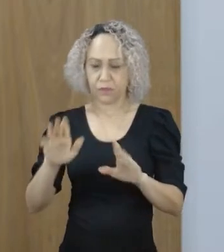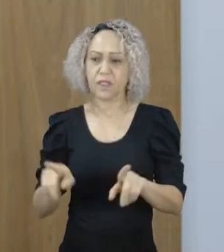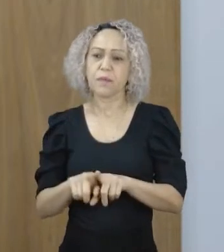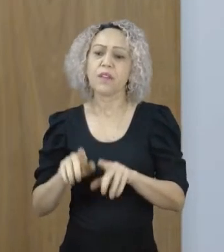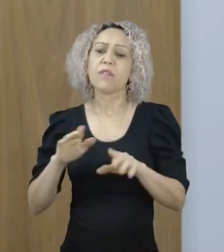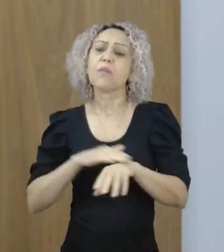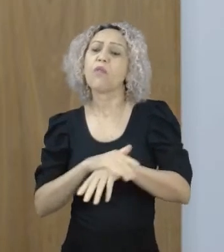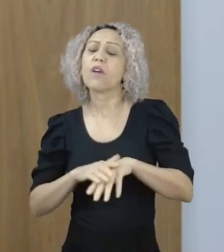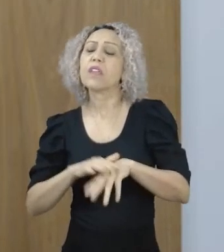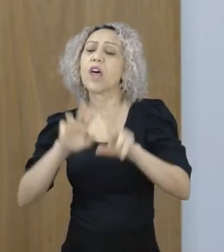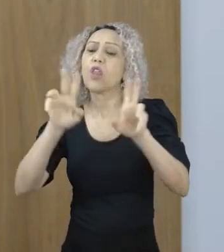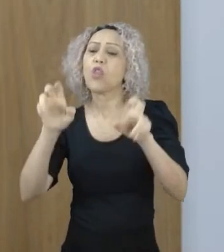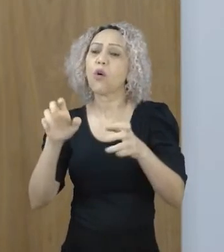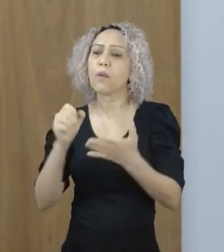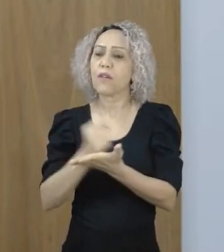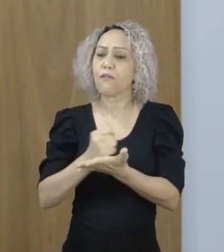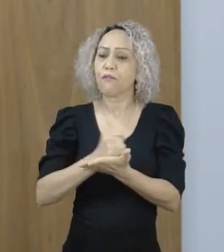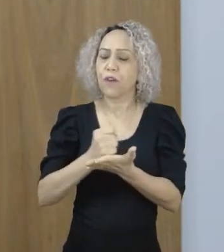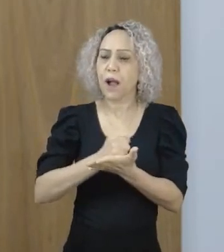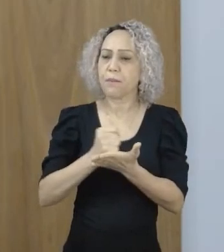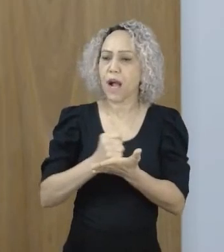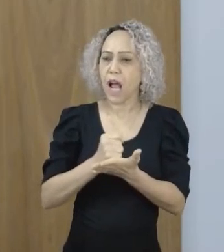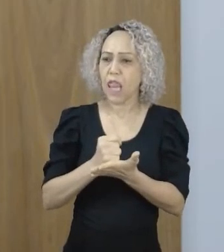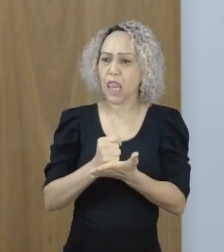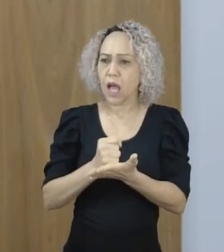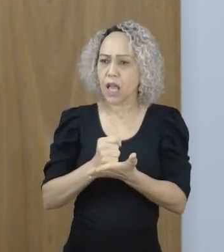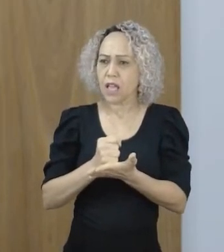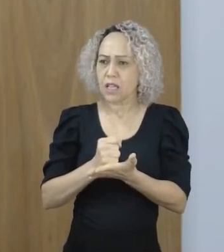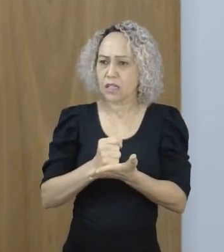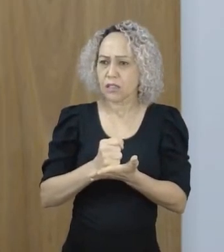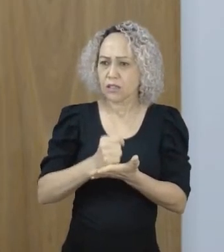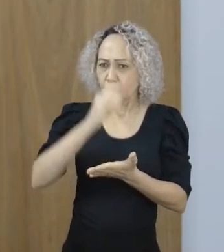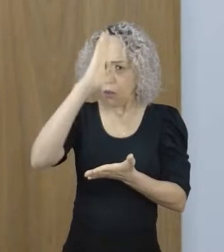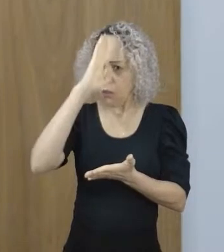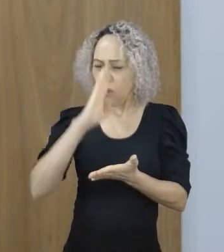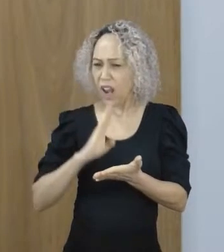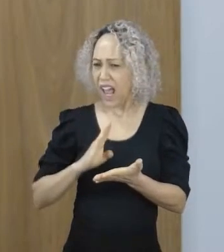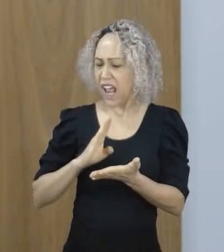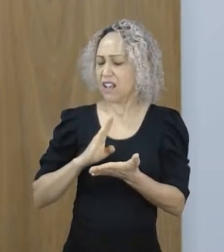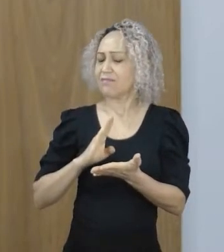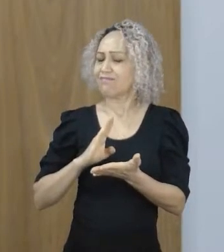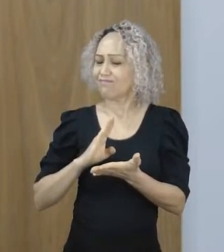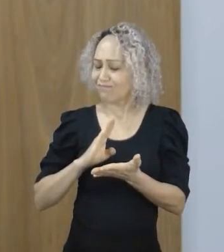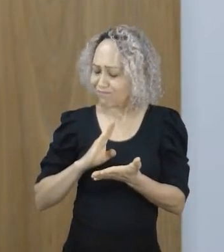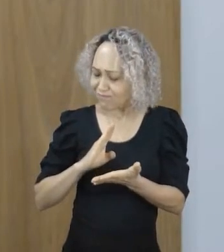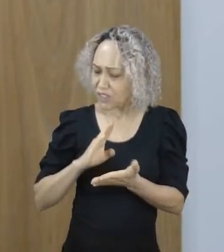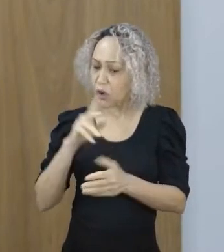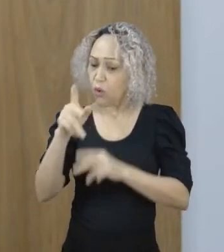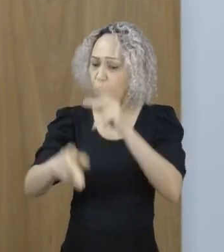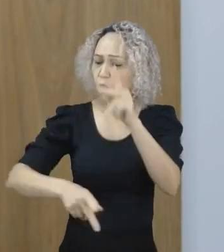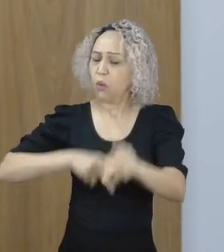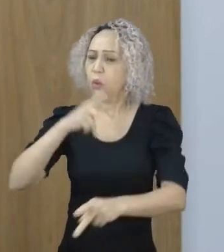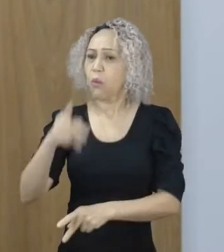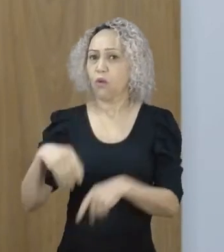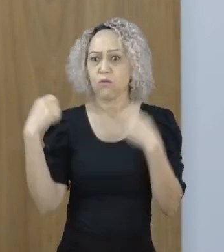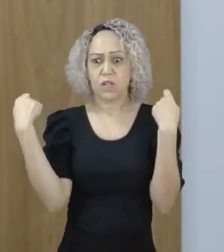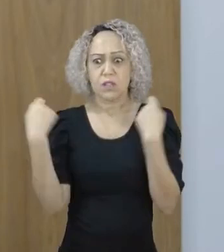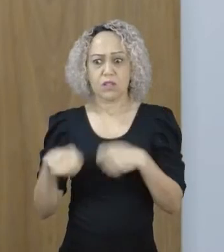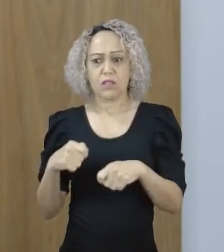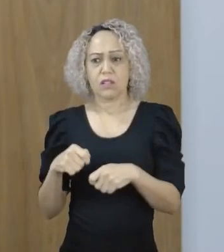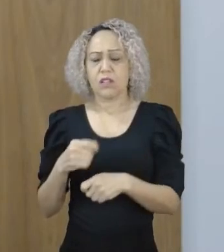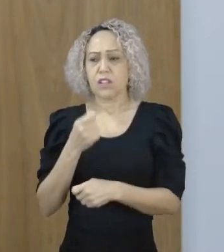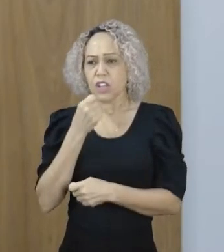gente sabe que muitas pessoas, muitos brasileiros dependem de medicamentos contínuos e muitos desses medicamentos são bastante caros,